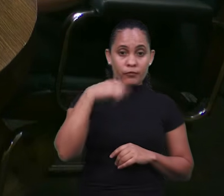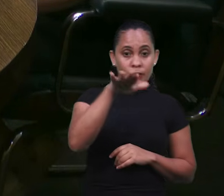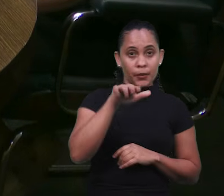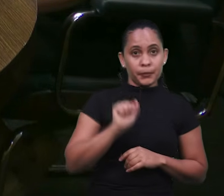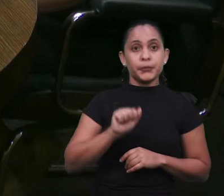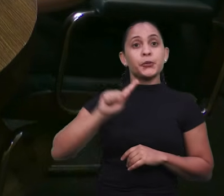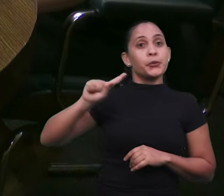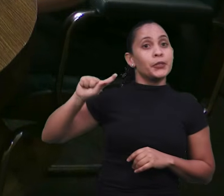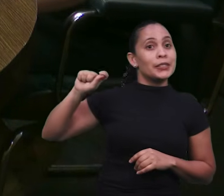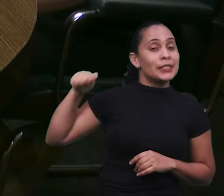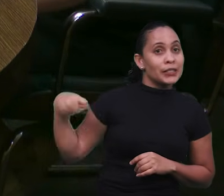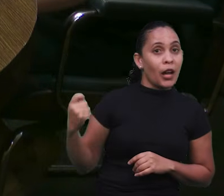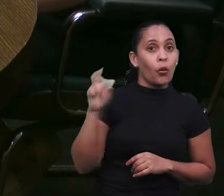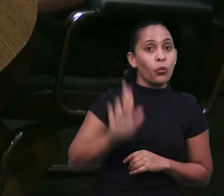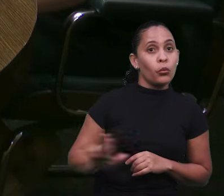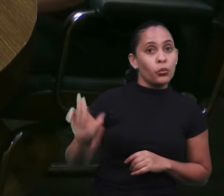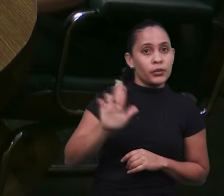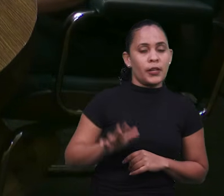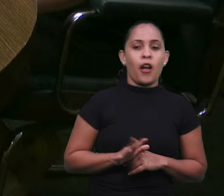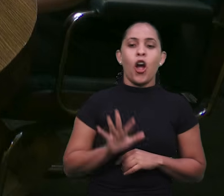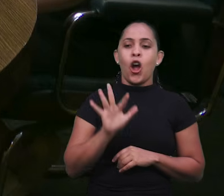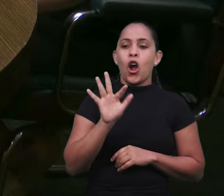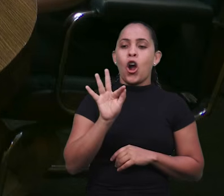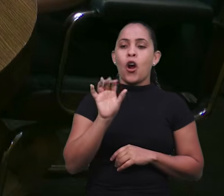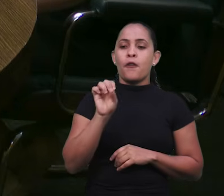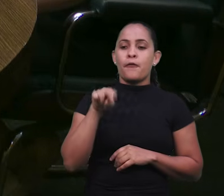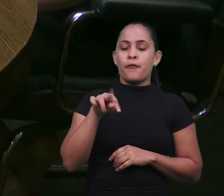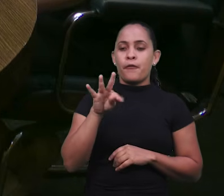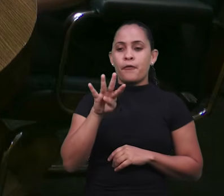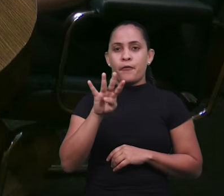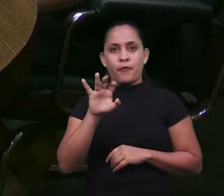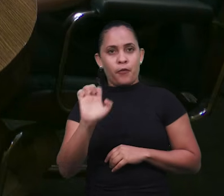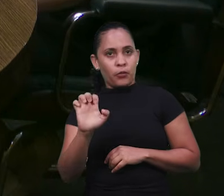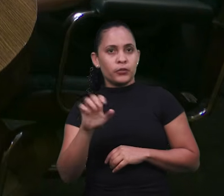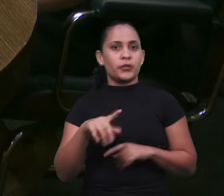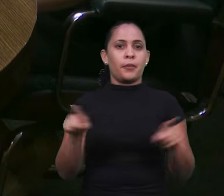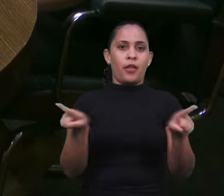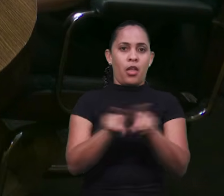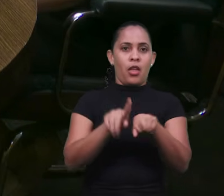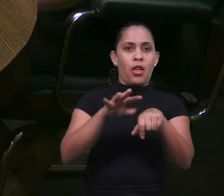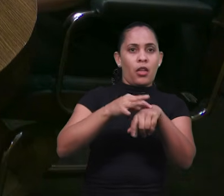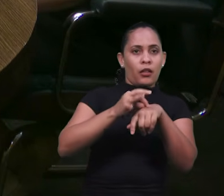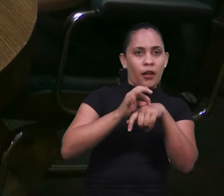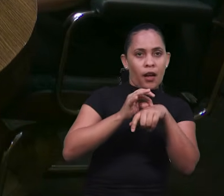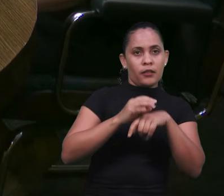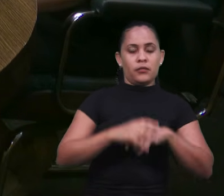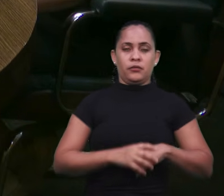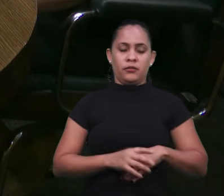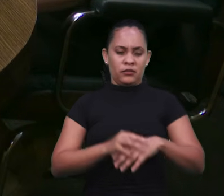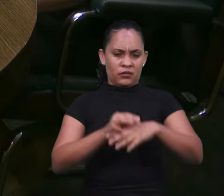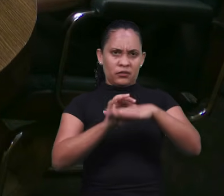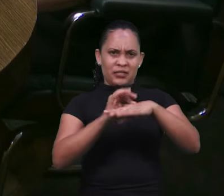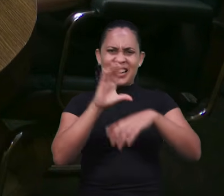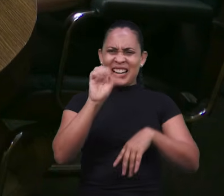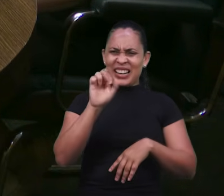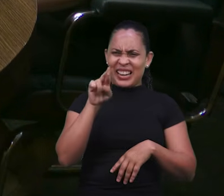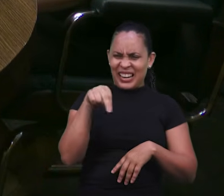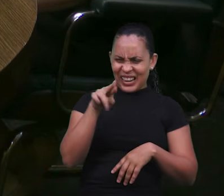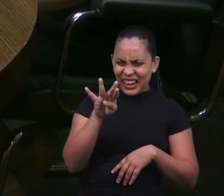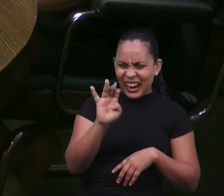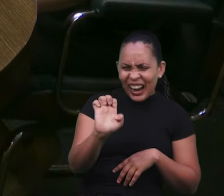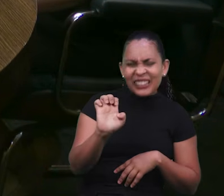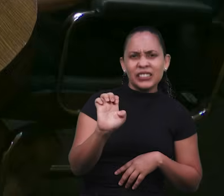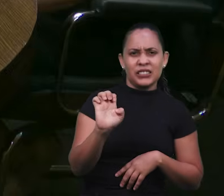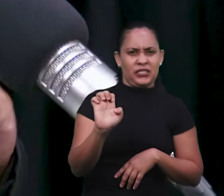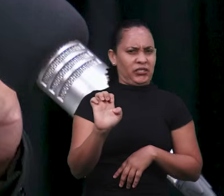o sinal que a gente usou de a palavra fonte, né, e a gente pega sinal de carne, nesse sentido aqui, carne, esse carne de comer só? Não,